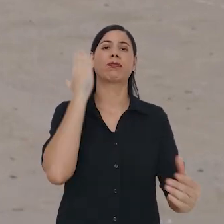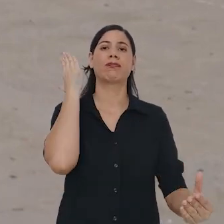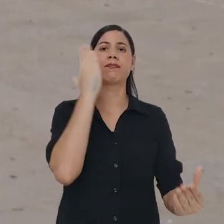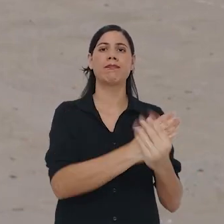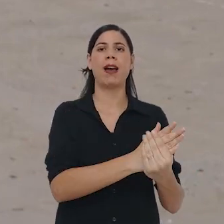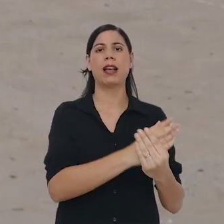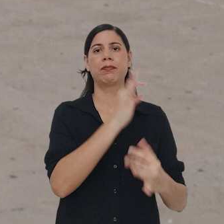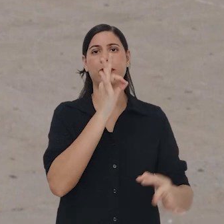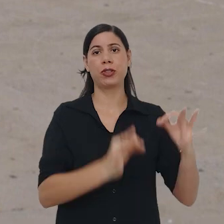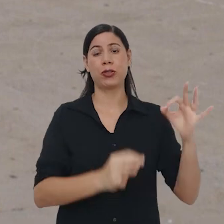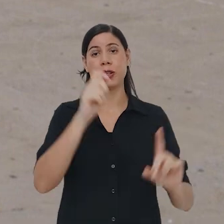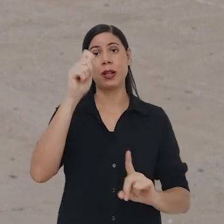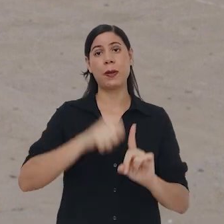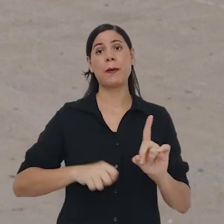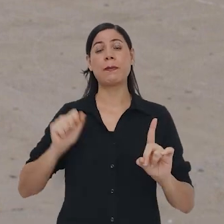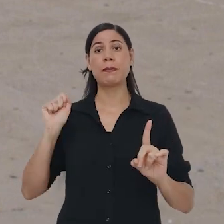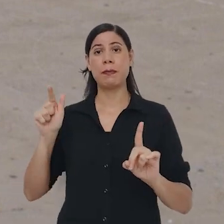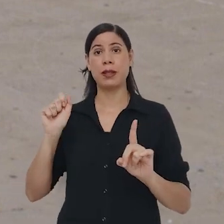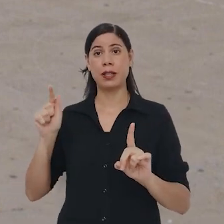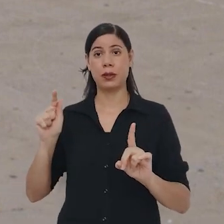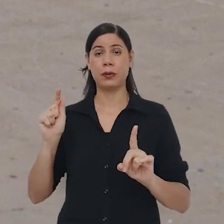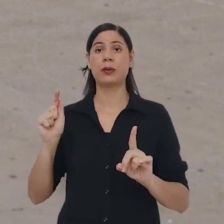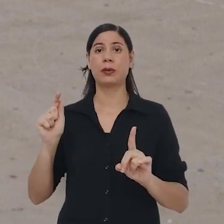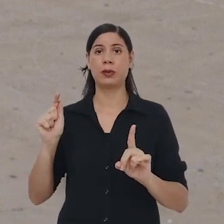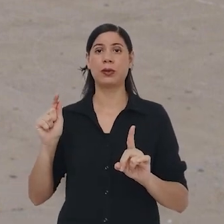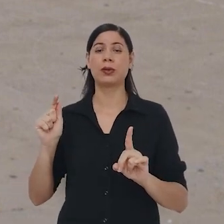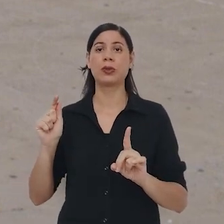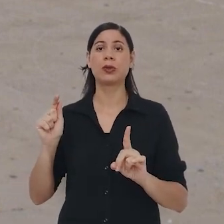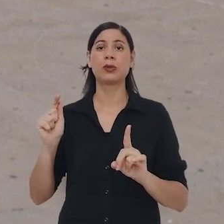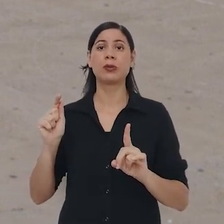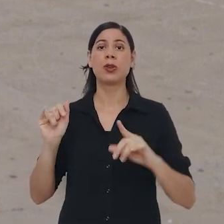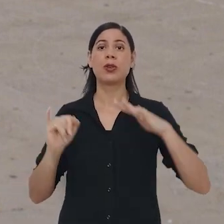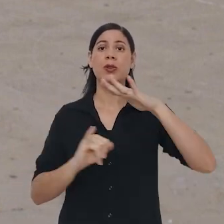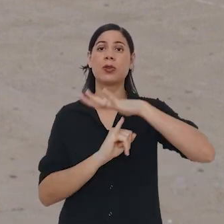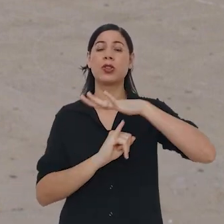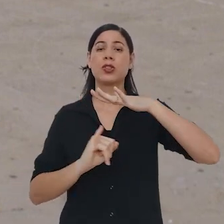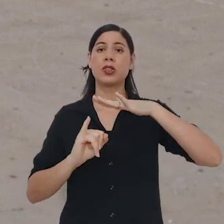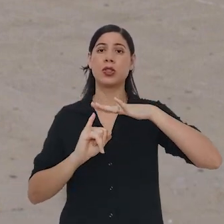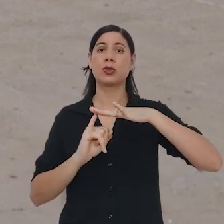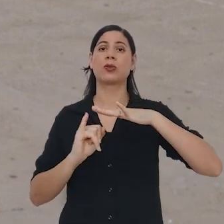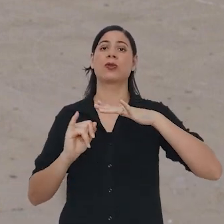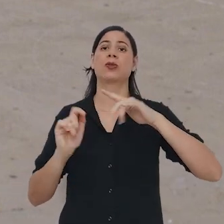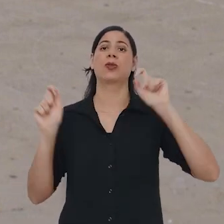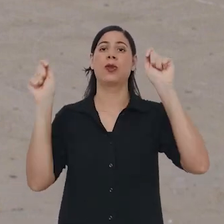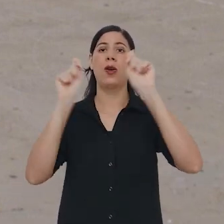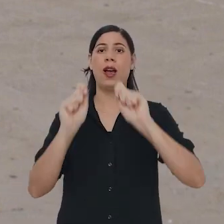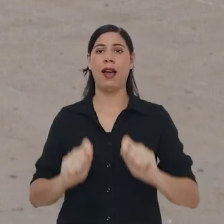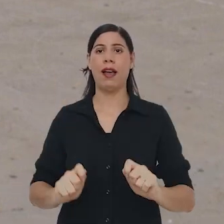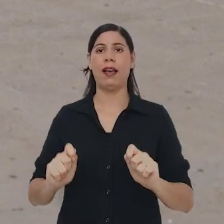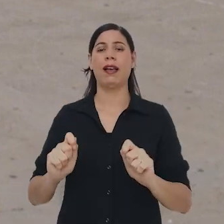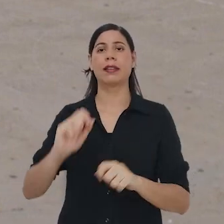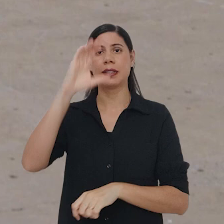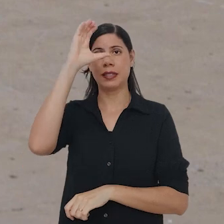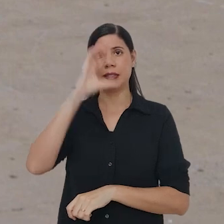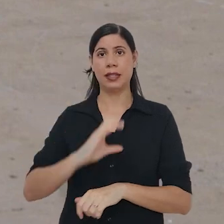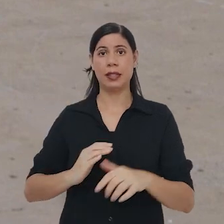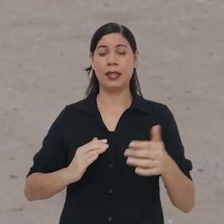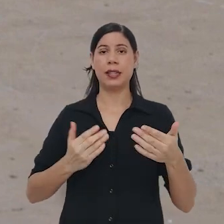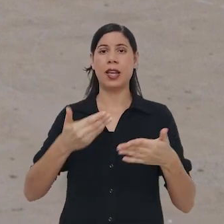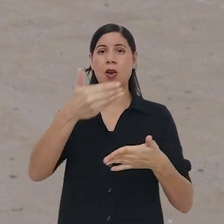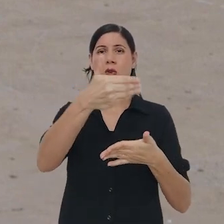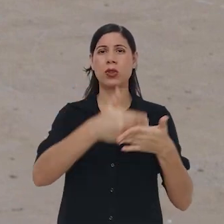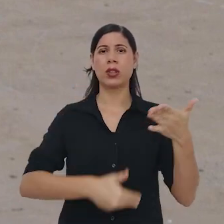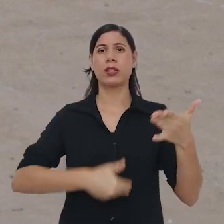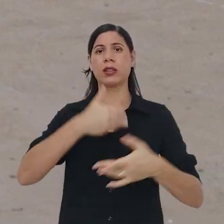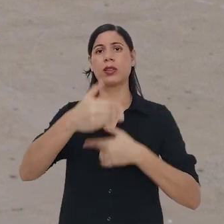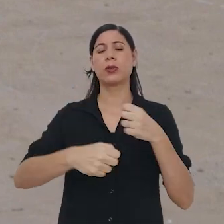parar na Justiça. Em agosto desse ano, por exemplo, o Instituto de Arte e Cidadania, contratado pelo governo do Distrito Federal